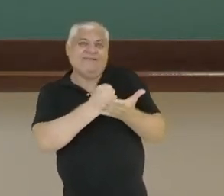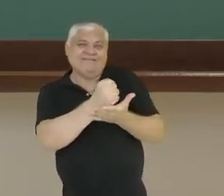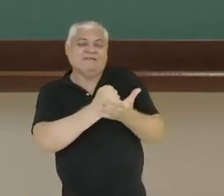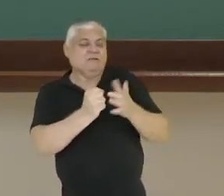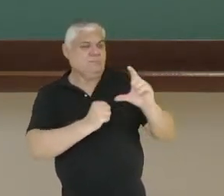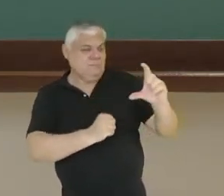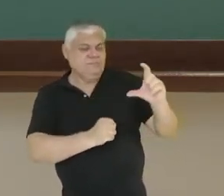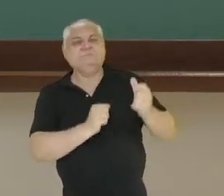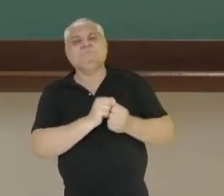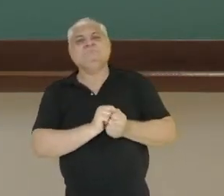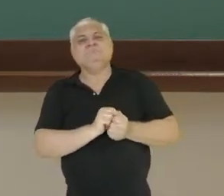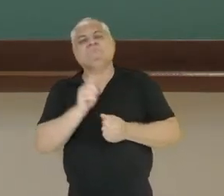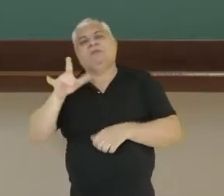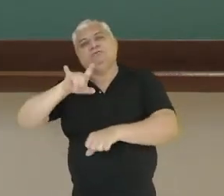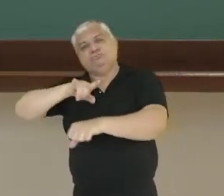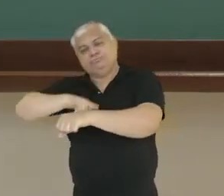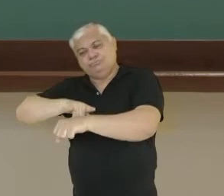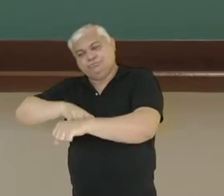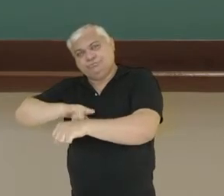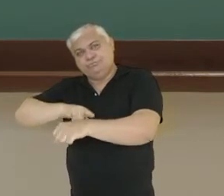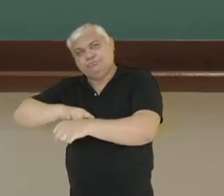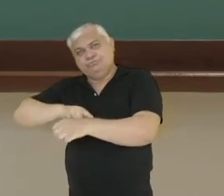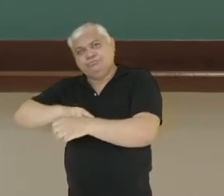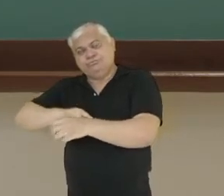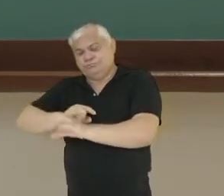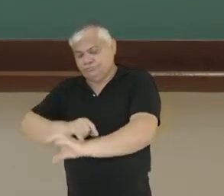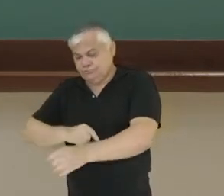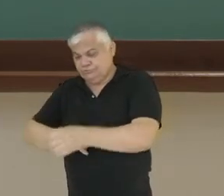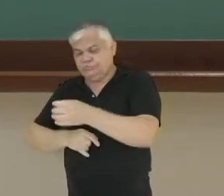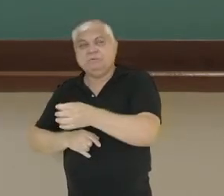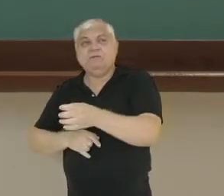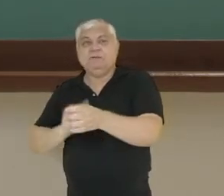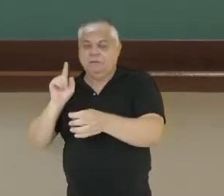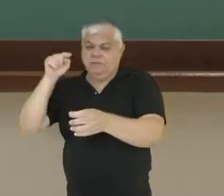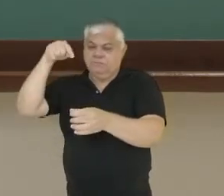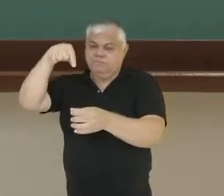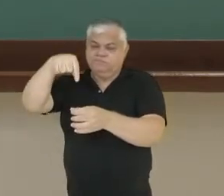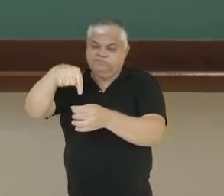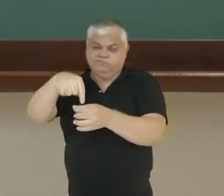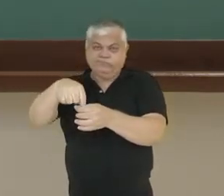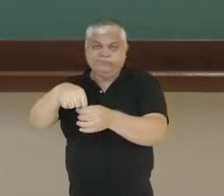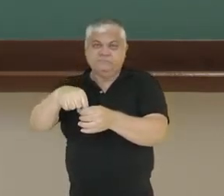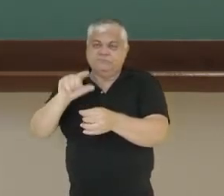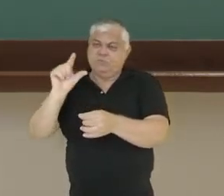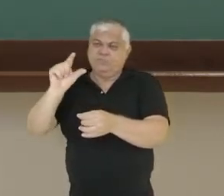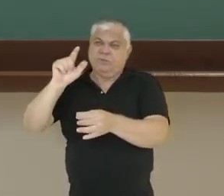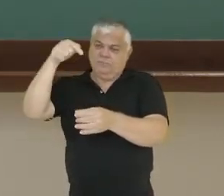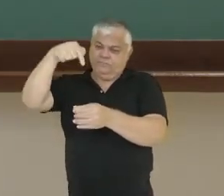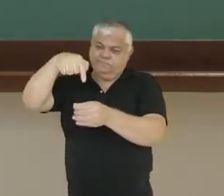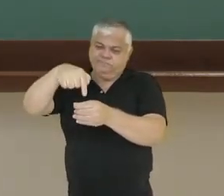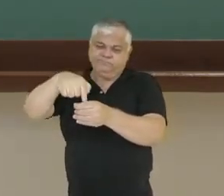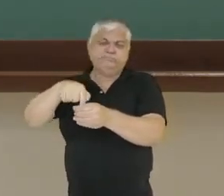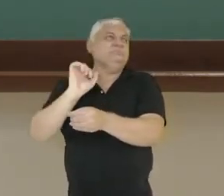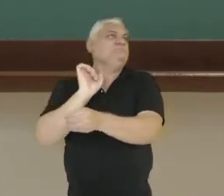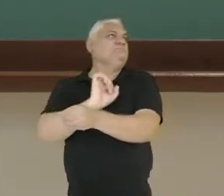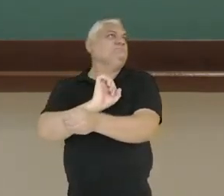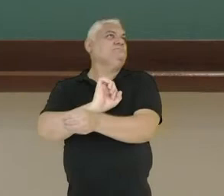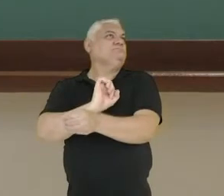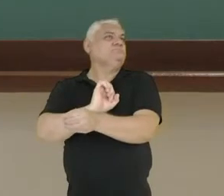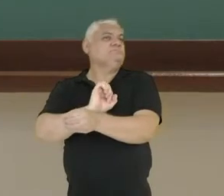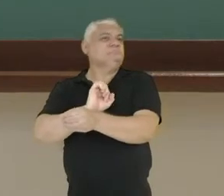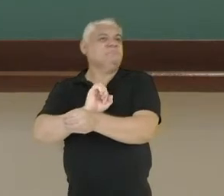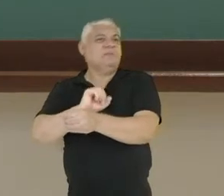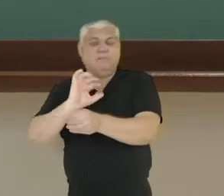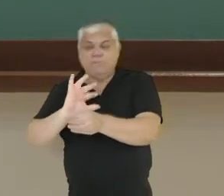faz o xixi num potinho e coloca esse bastão lá para detectar se está grávida ou não. Se estiver